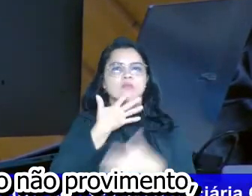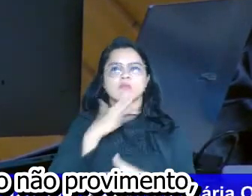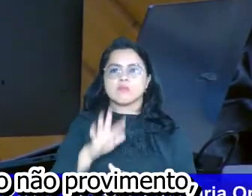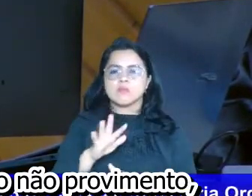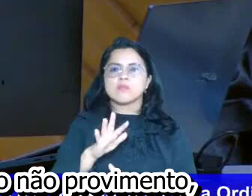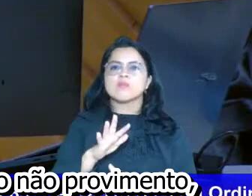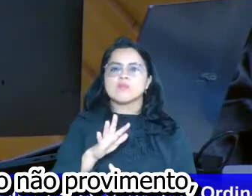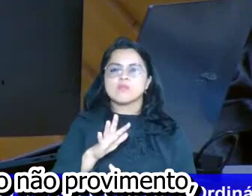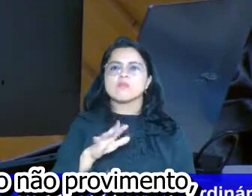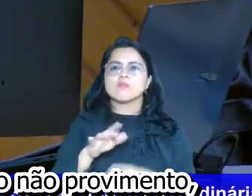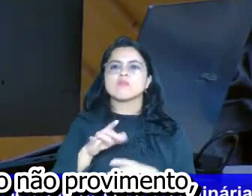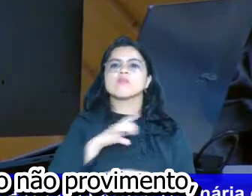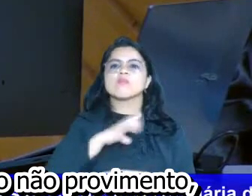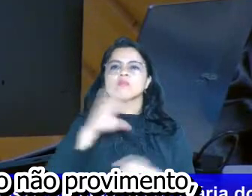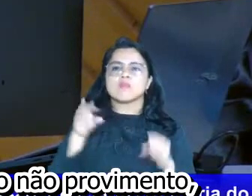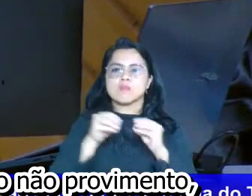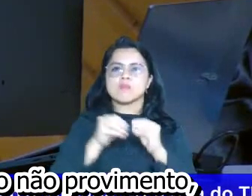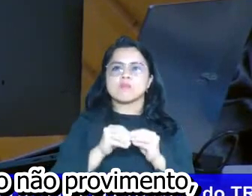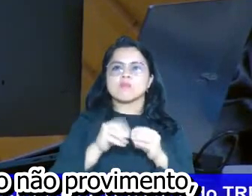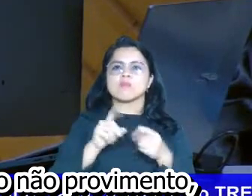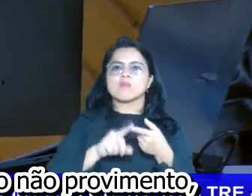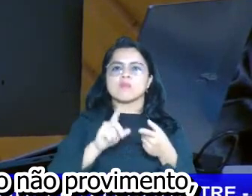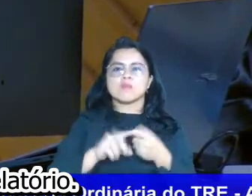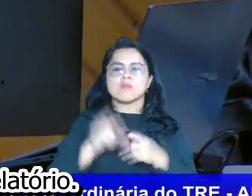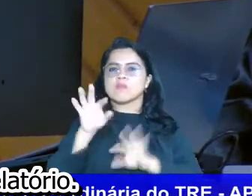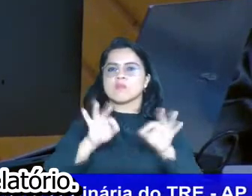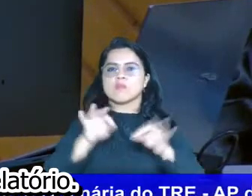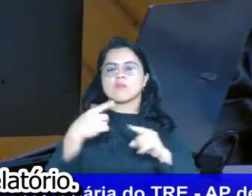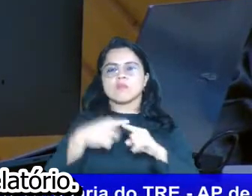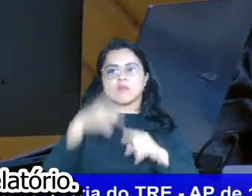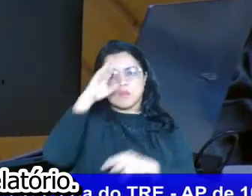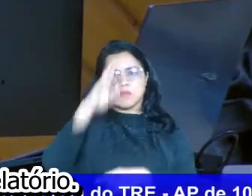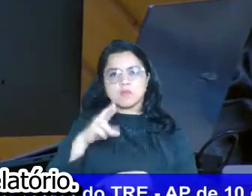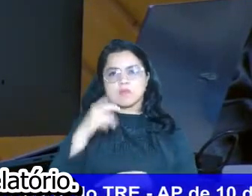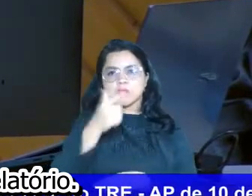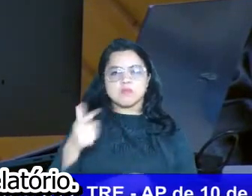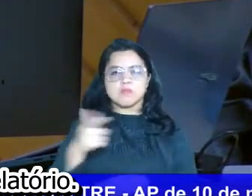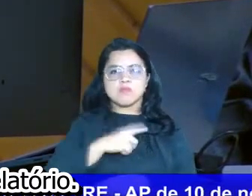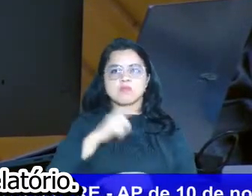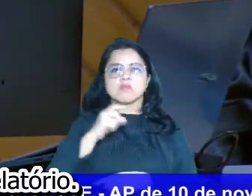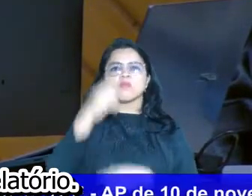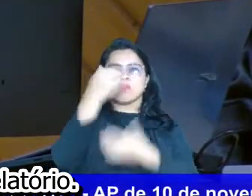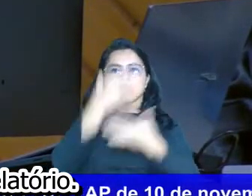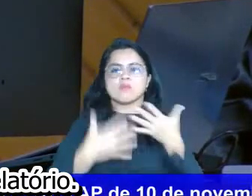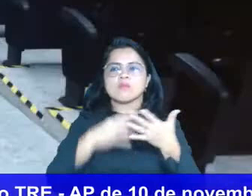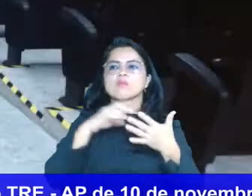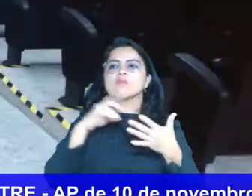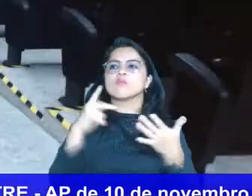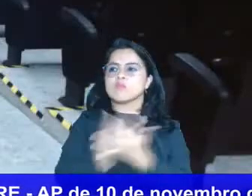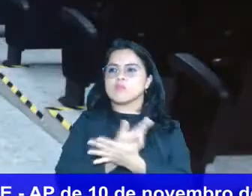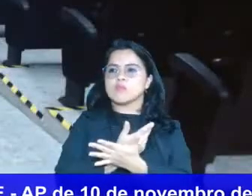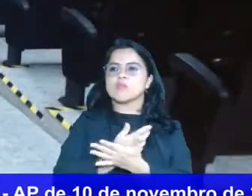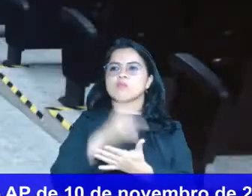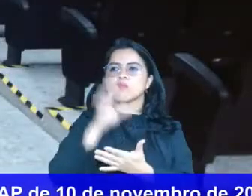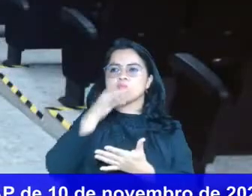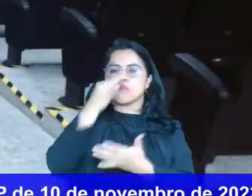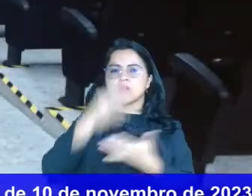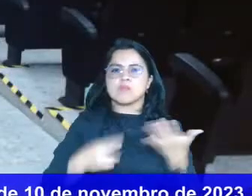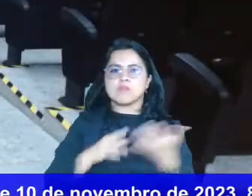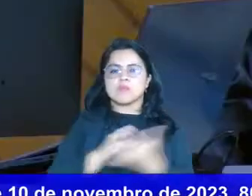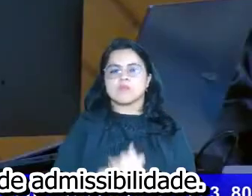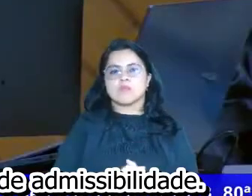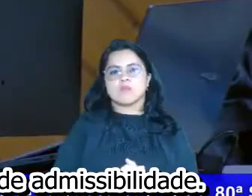conhecimento do recurso e, subsidiariamente, pelo não provimento em razão da inexistência do vício alegado. É o relatório. O relatório pode prosseguir,